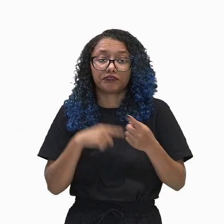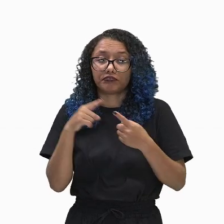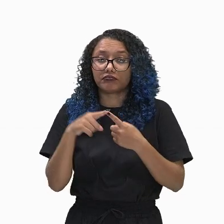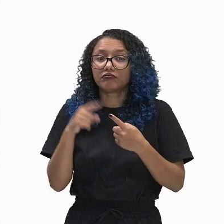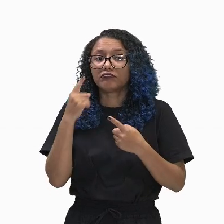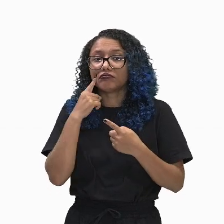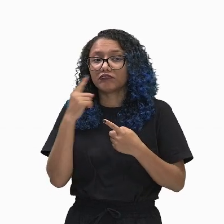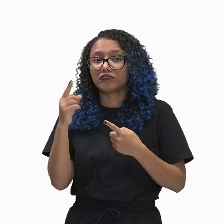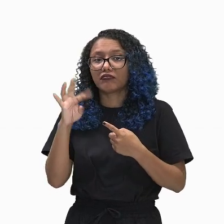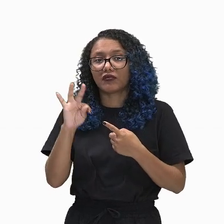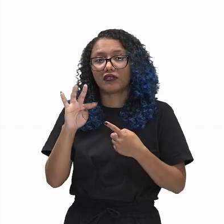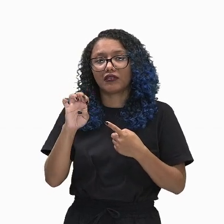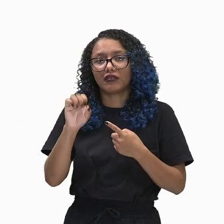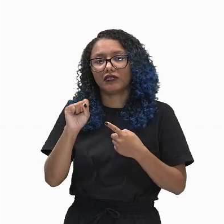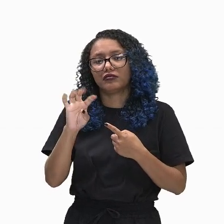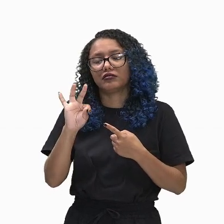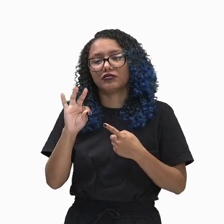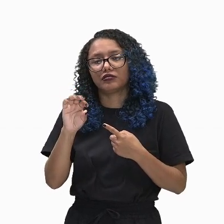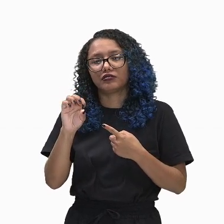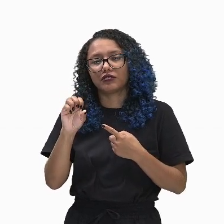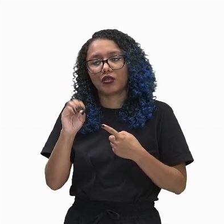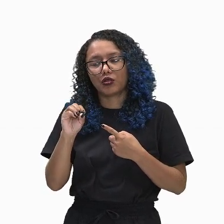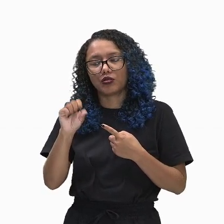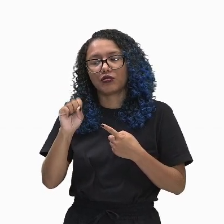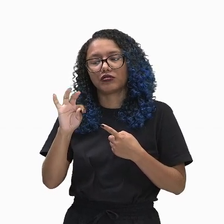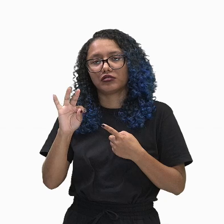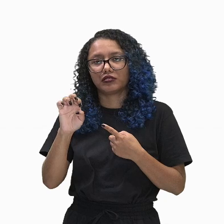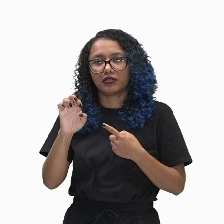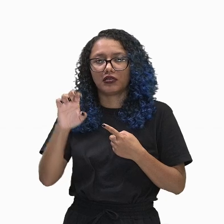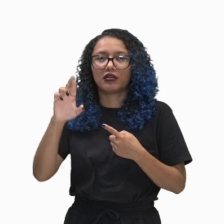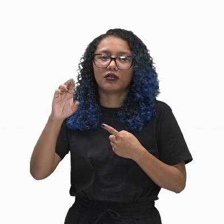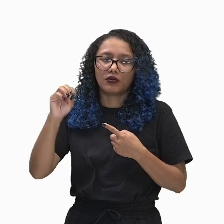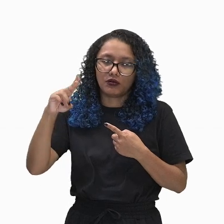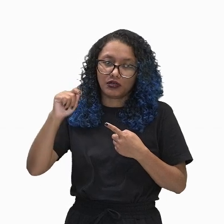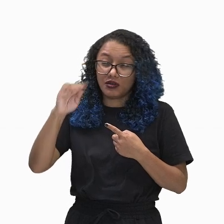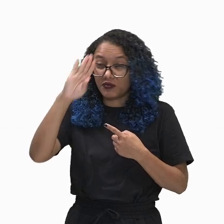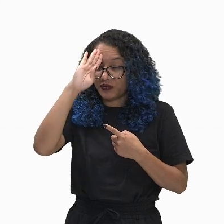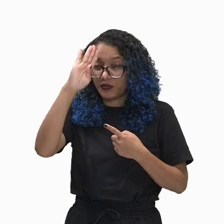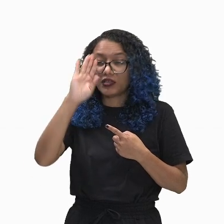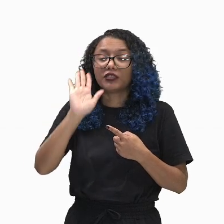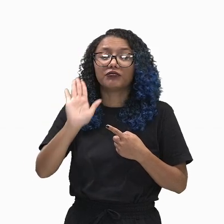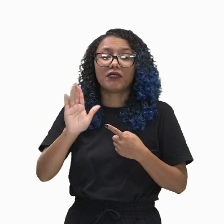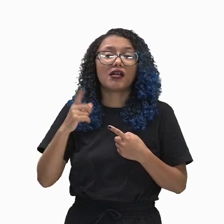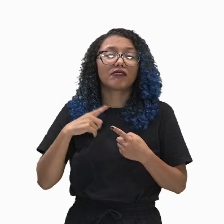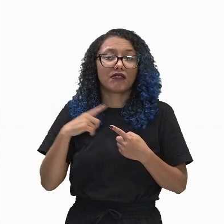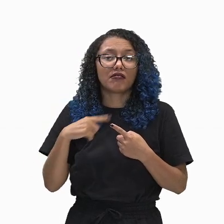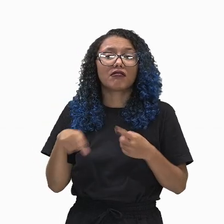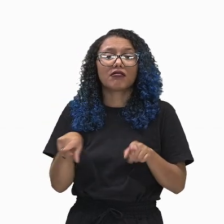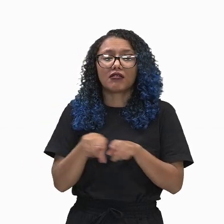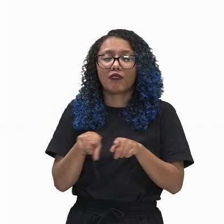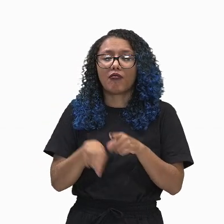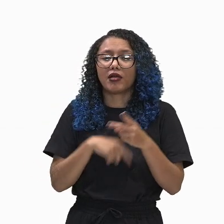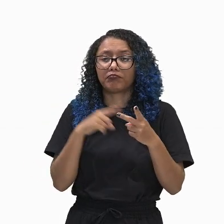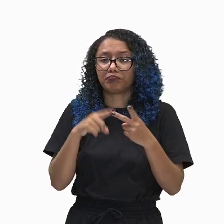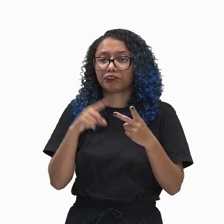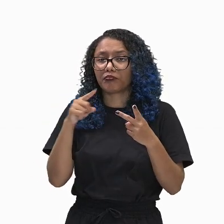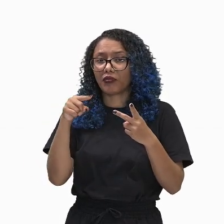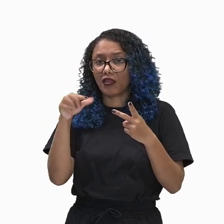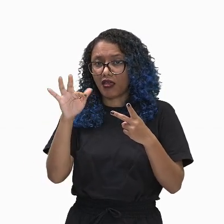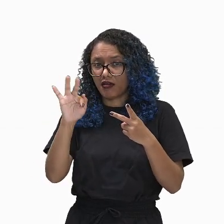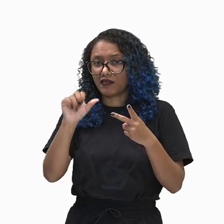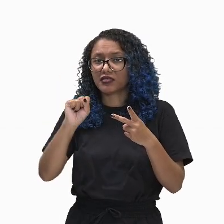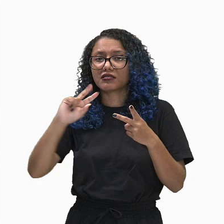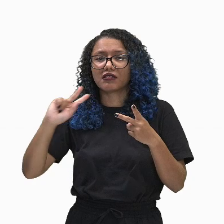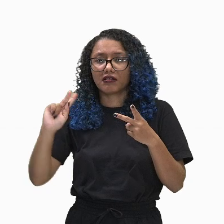testosterona, principalmente, mas também nós vamos ter aí os folículo estimulante e o luteinizante,